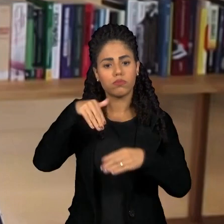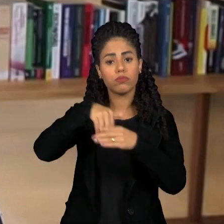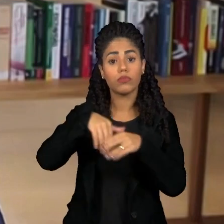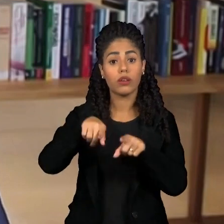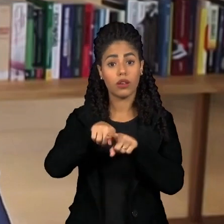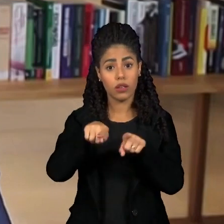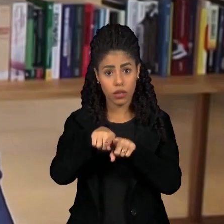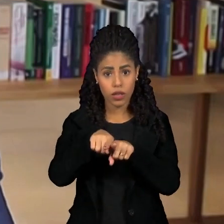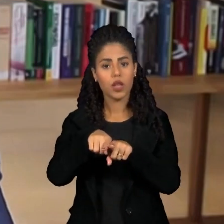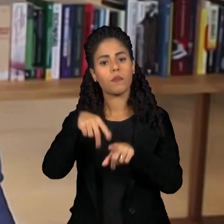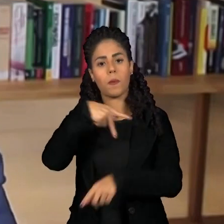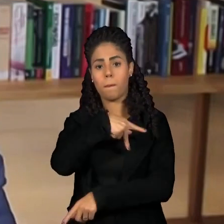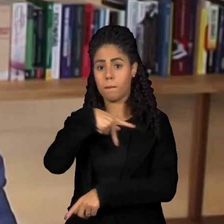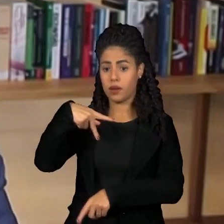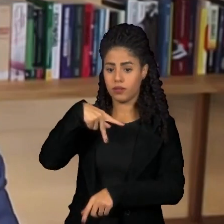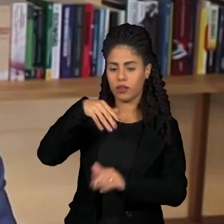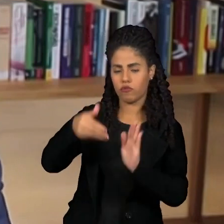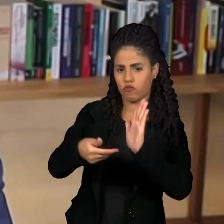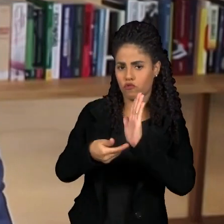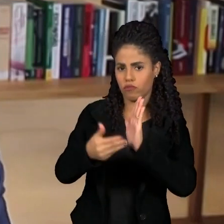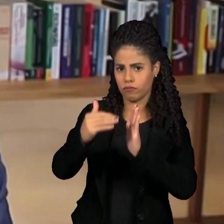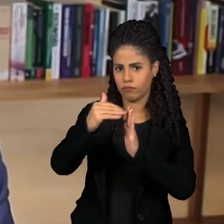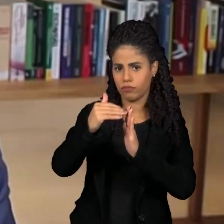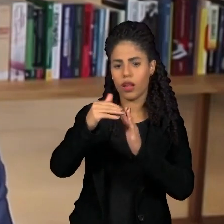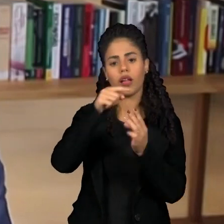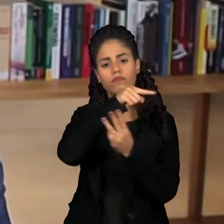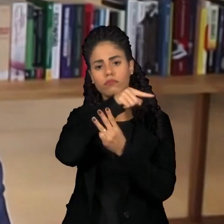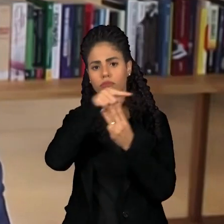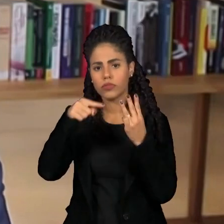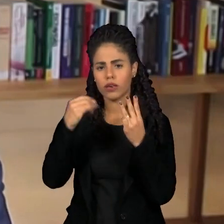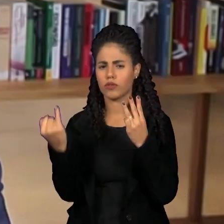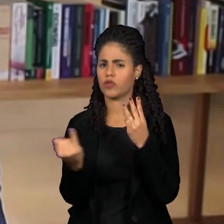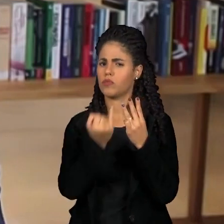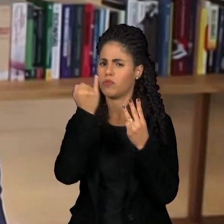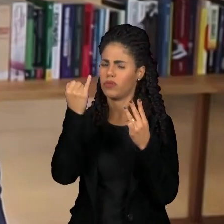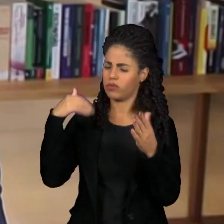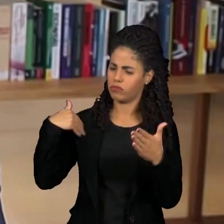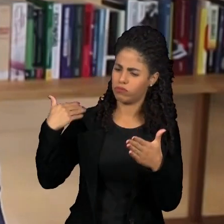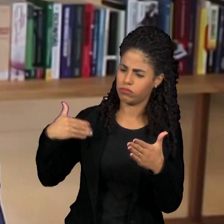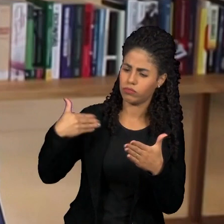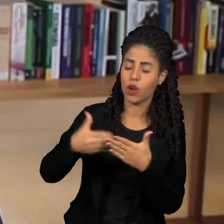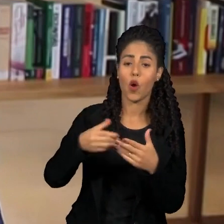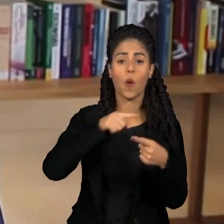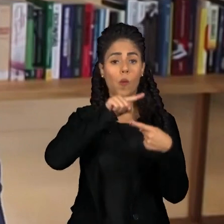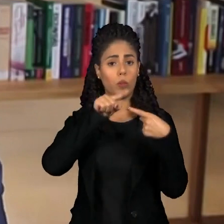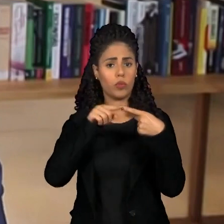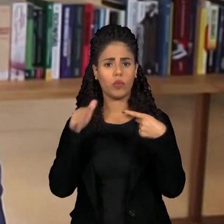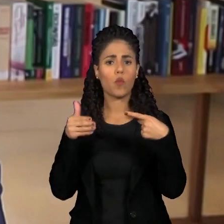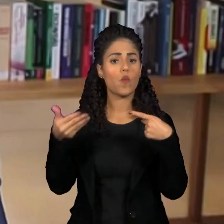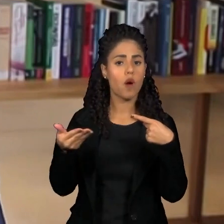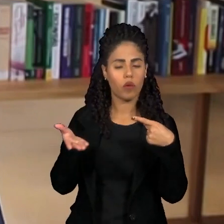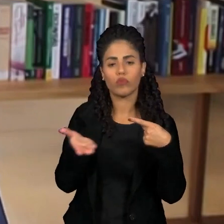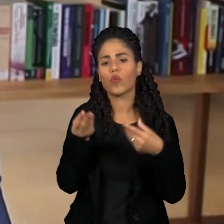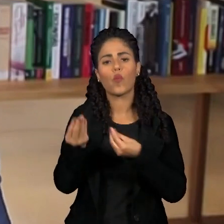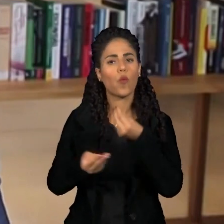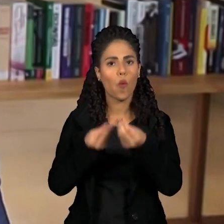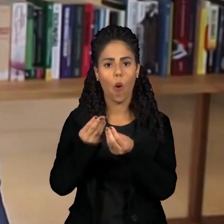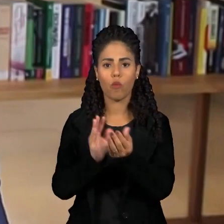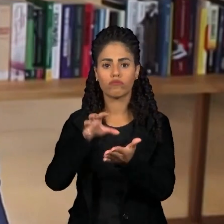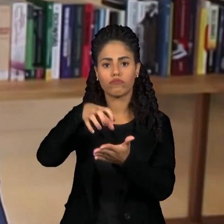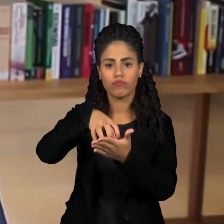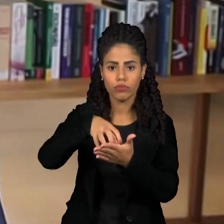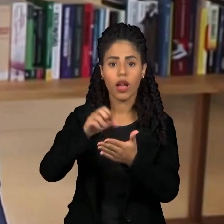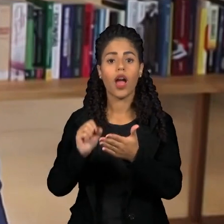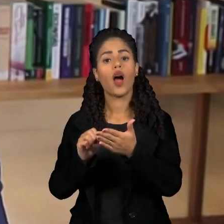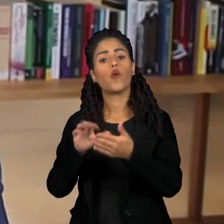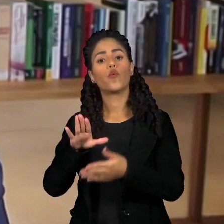presidente da Câmara. Eu acho que a gente tem pelo menos 3 grandes marcos aqui, né? O primeiro grande marco institucional é quando o